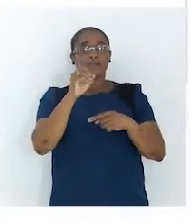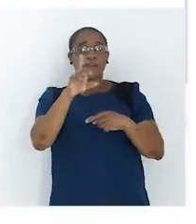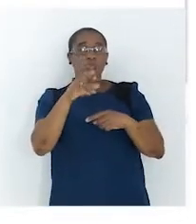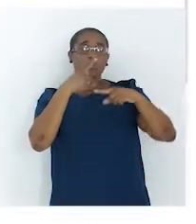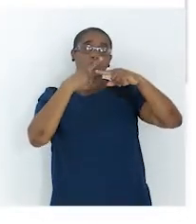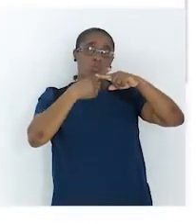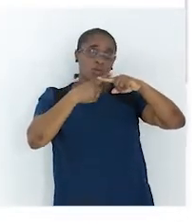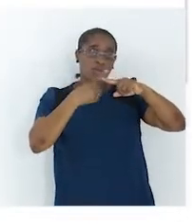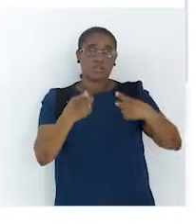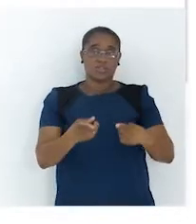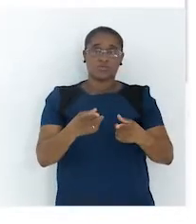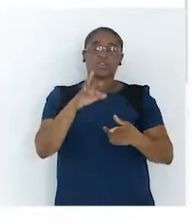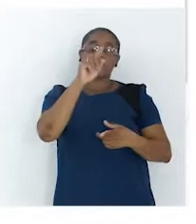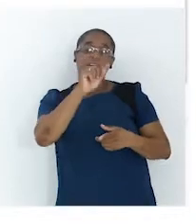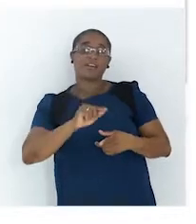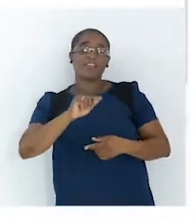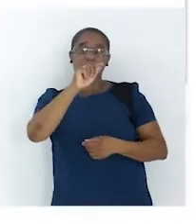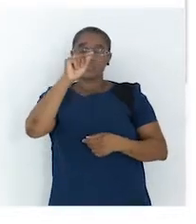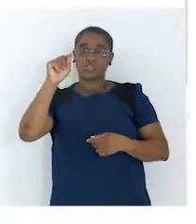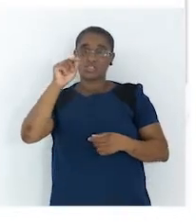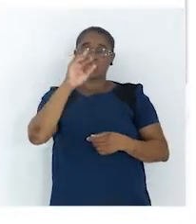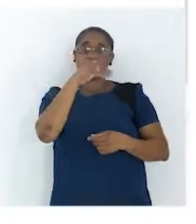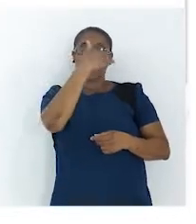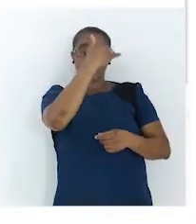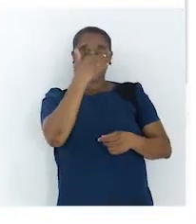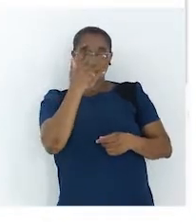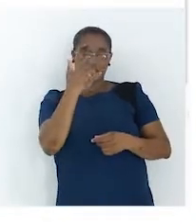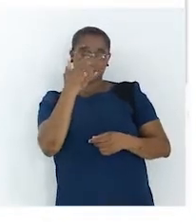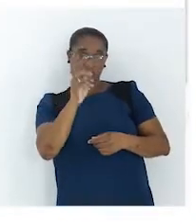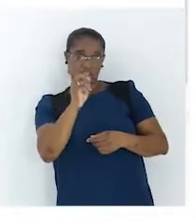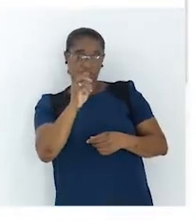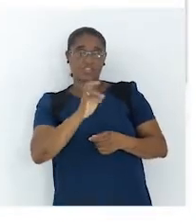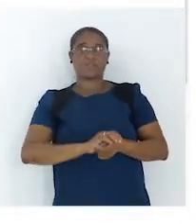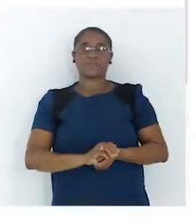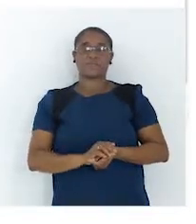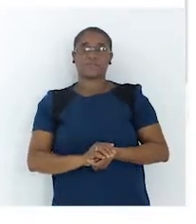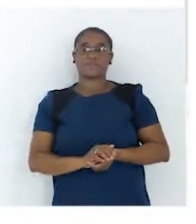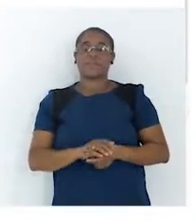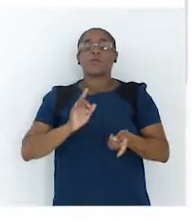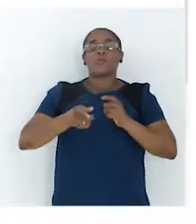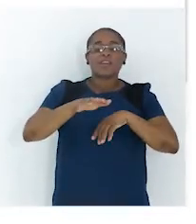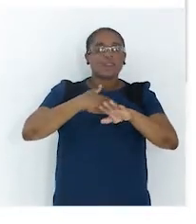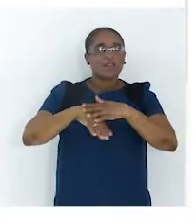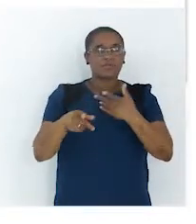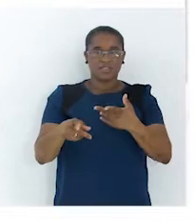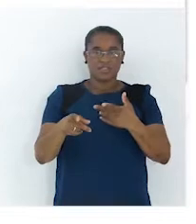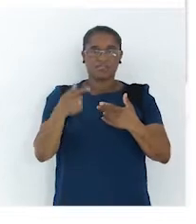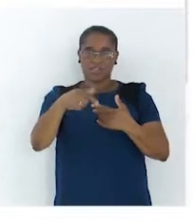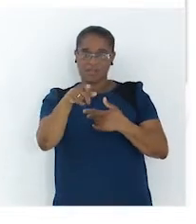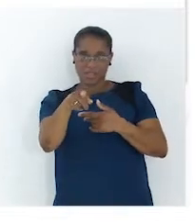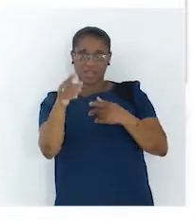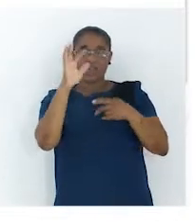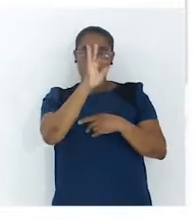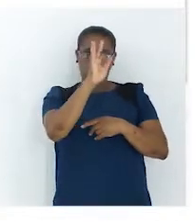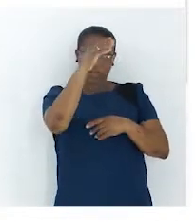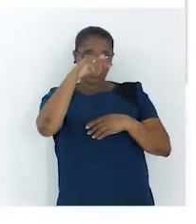que é raiz quadrado de três então quê que vamos fazer temos quatro